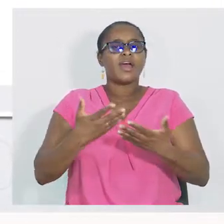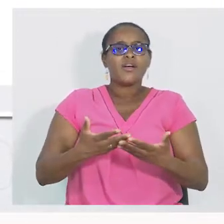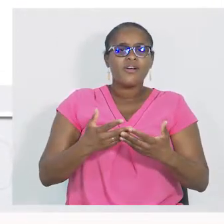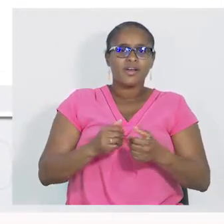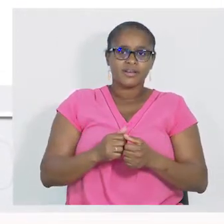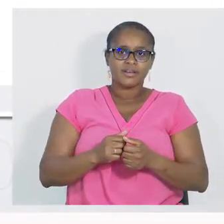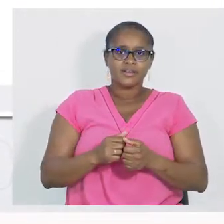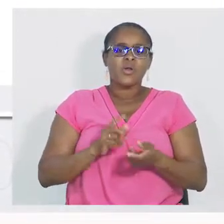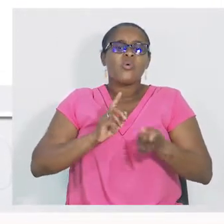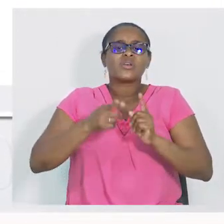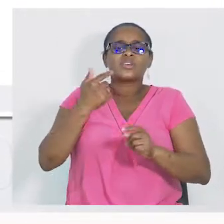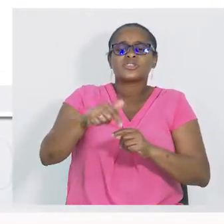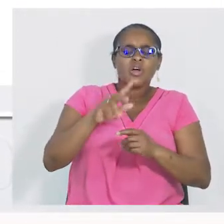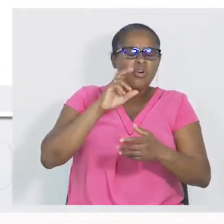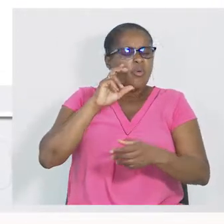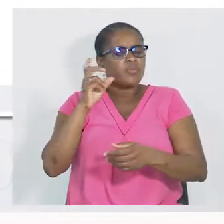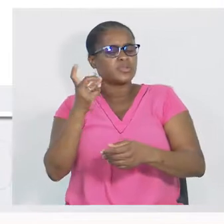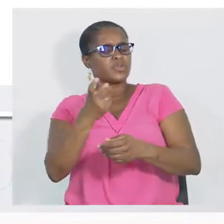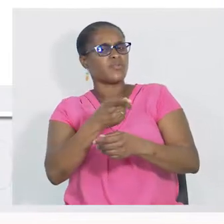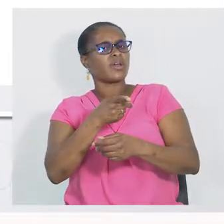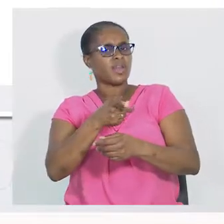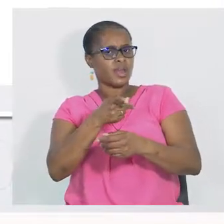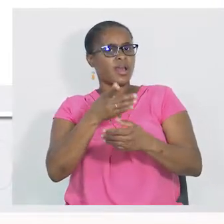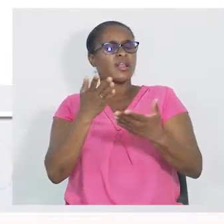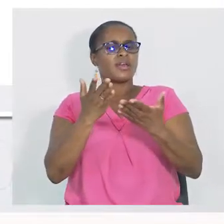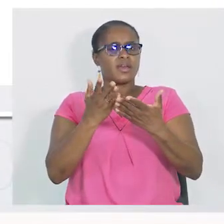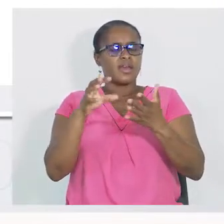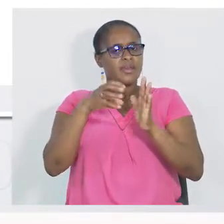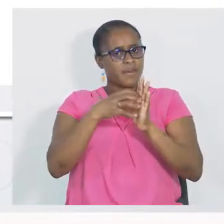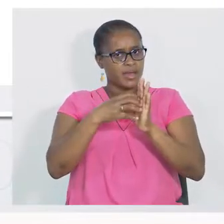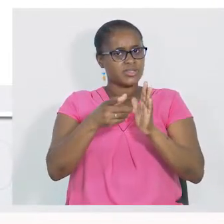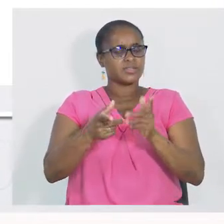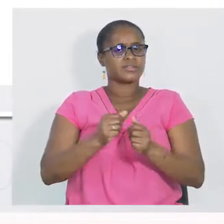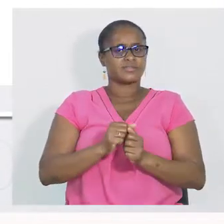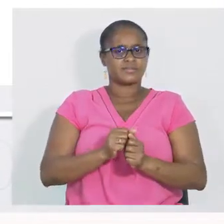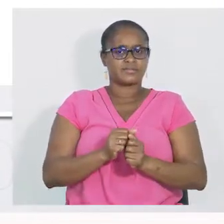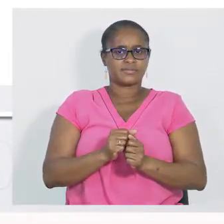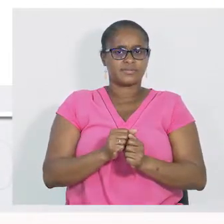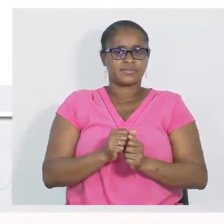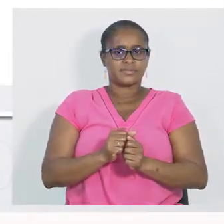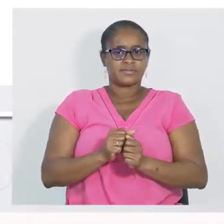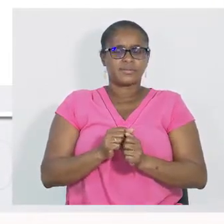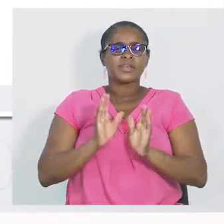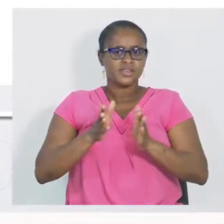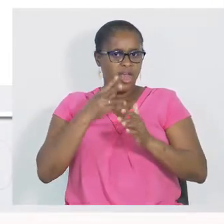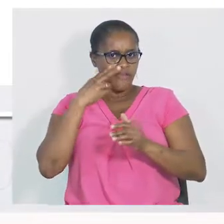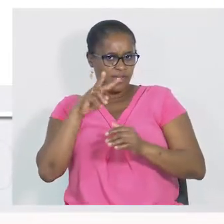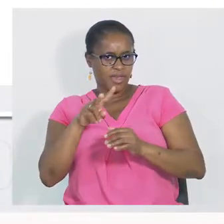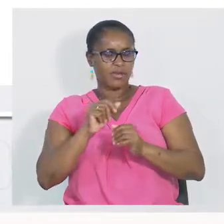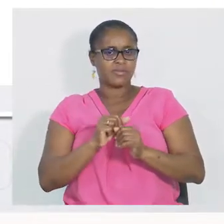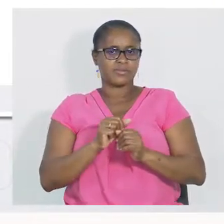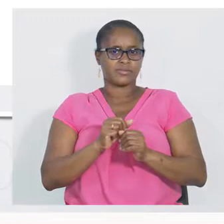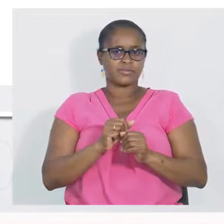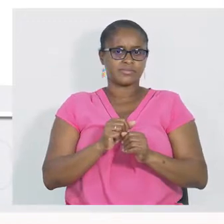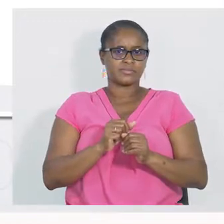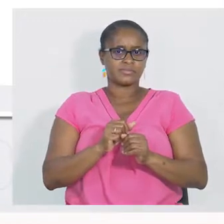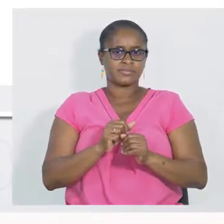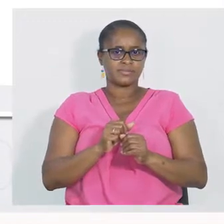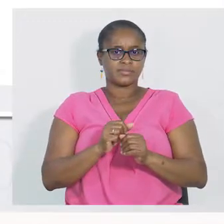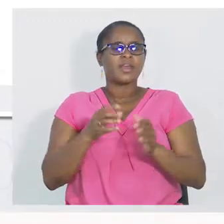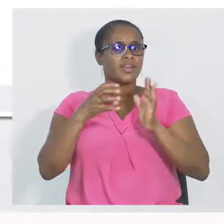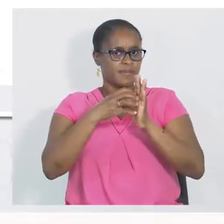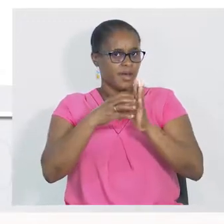vosso manual do 3º ano, ok? E vamos observar esta imagem. Já